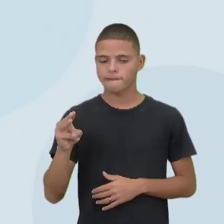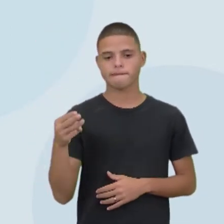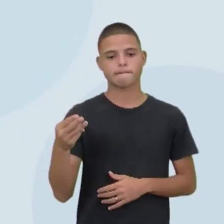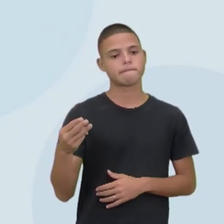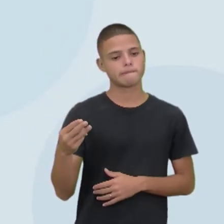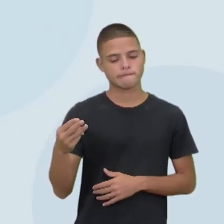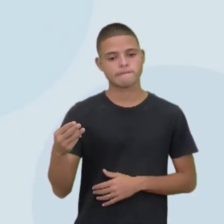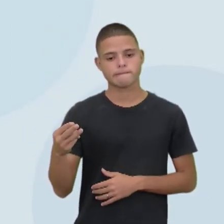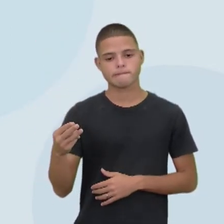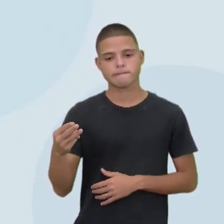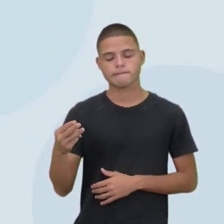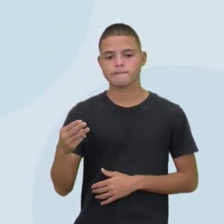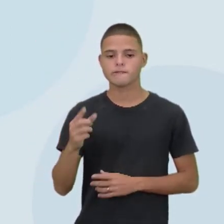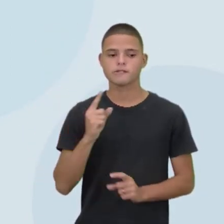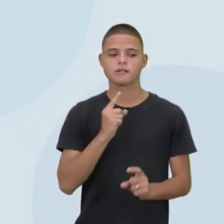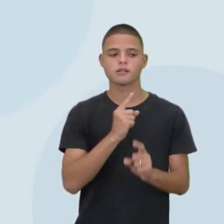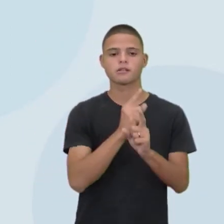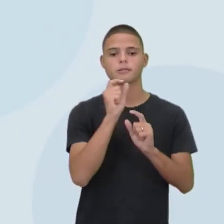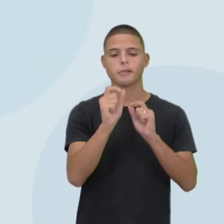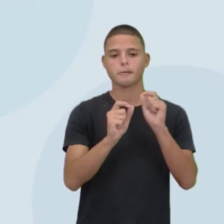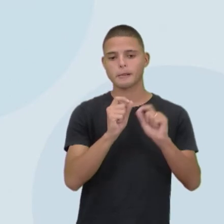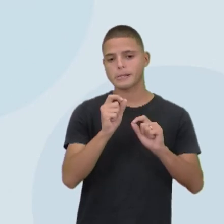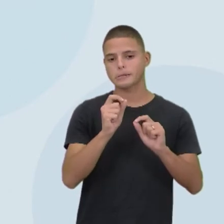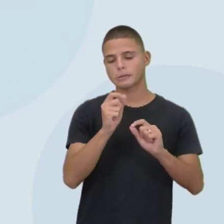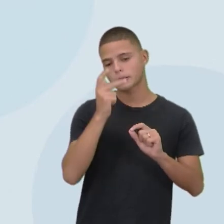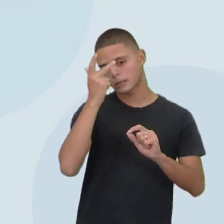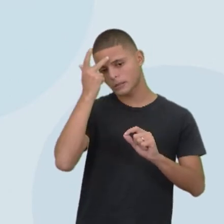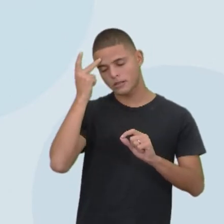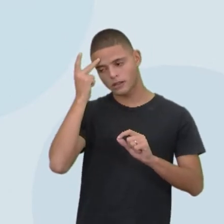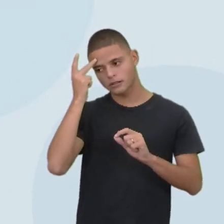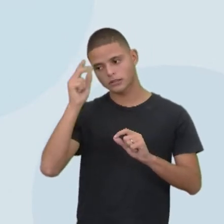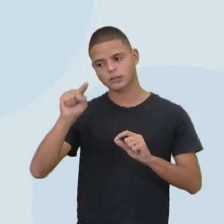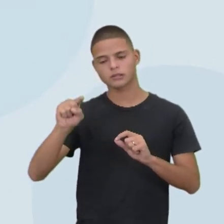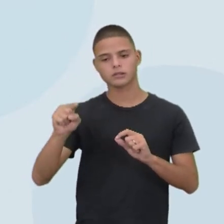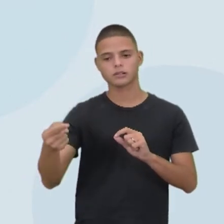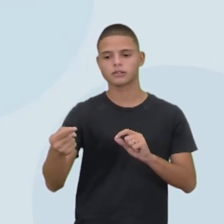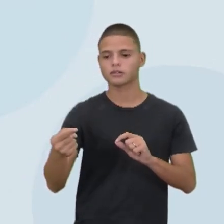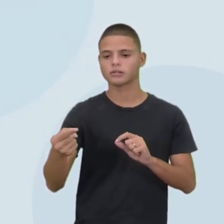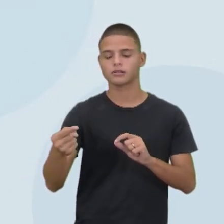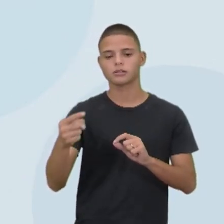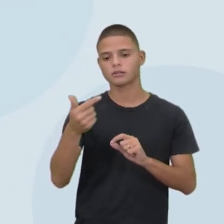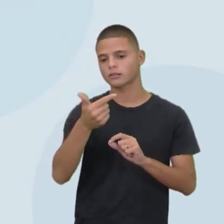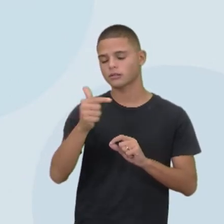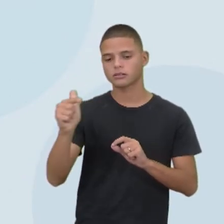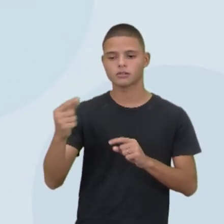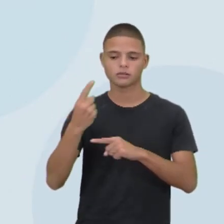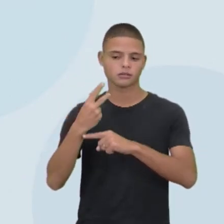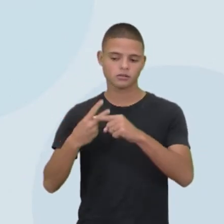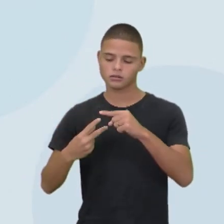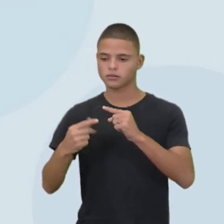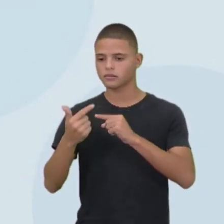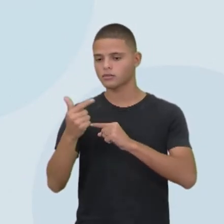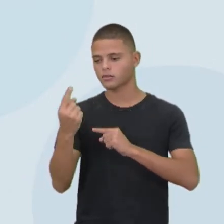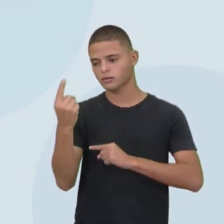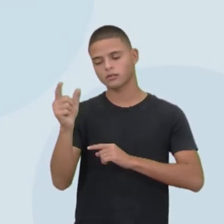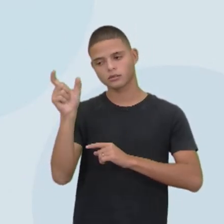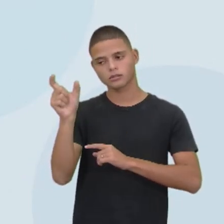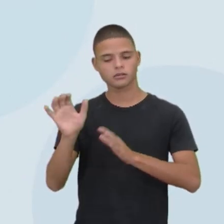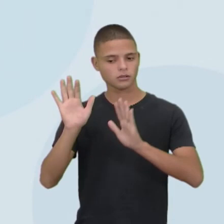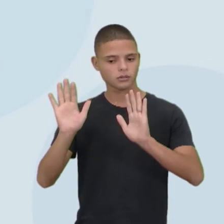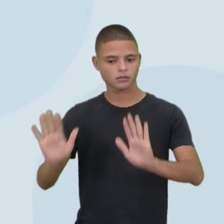fato é que a gente não vai encontrar o quê? Número de pessoas quebrados, aí não tem como. Então a gente está falando aí, a gente